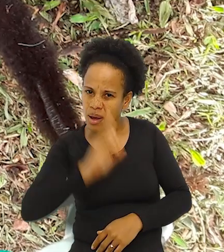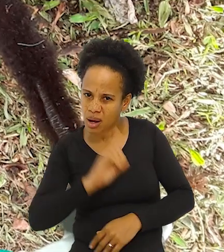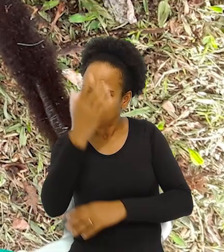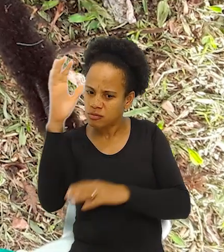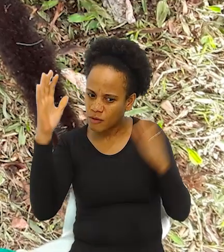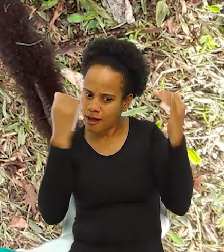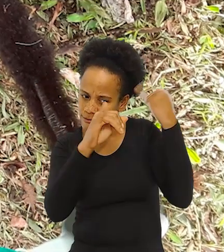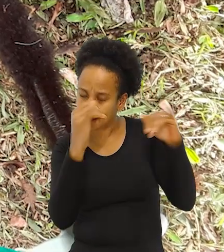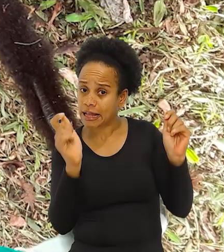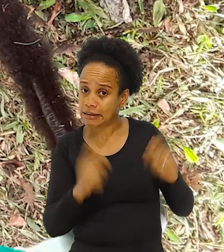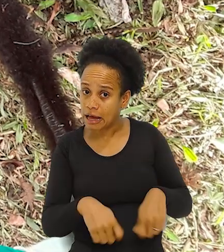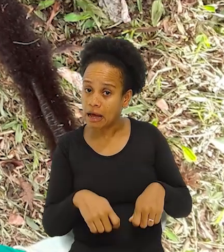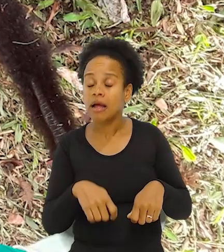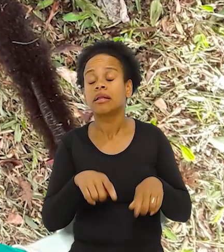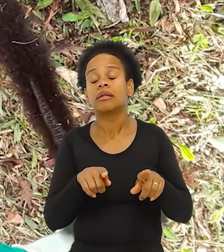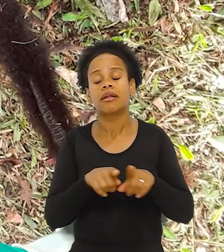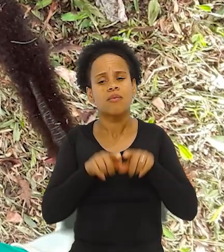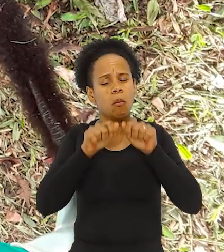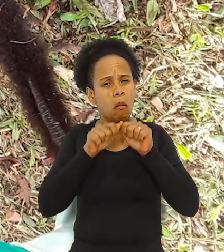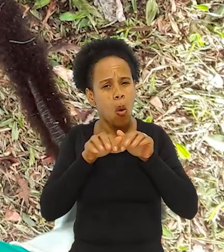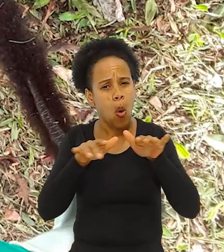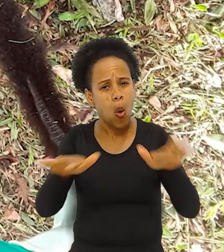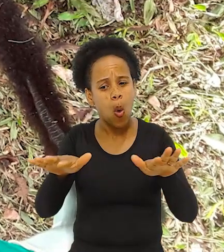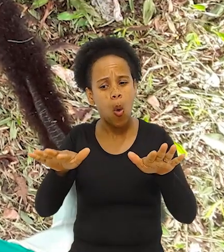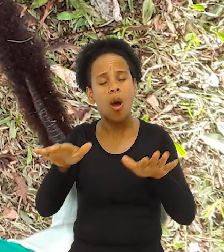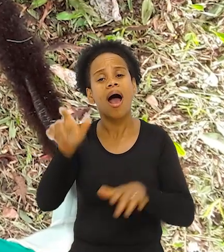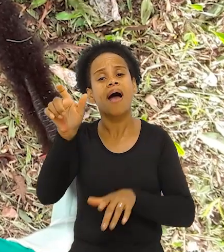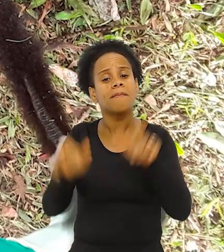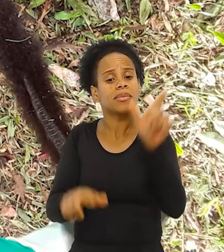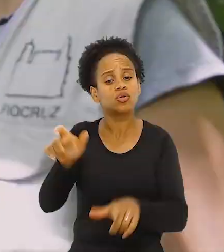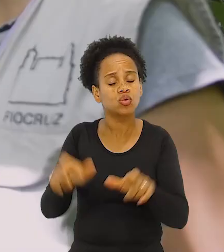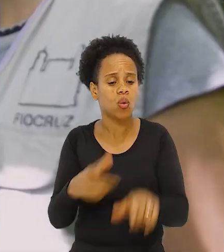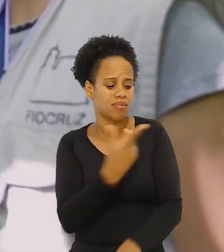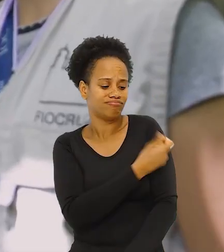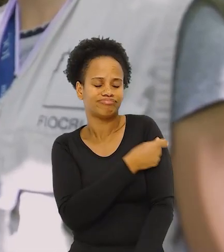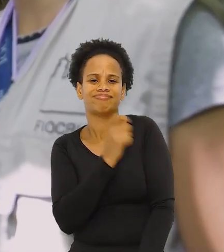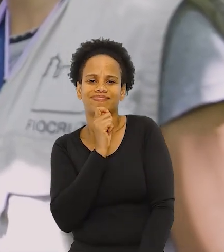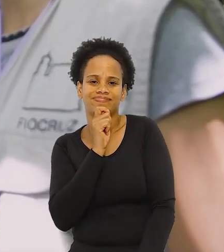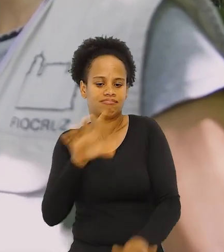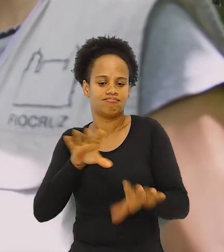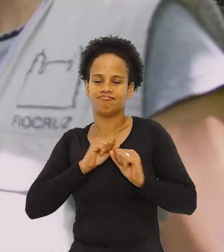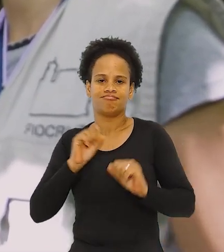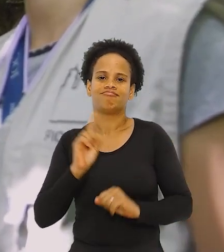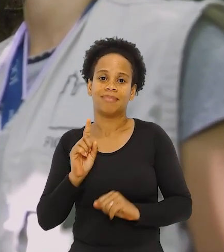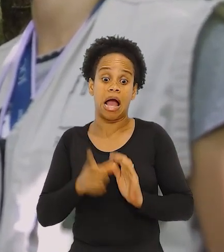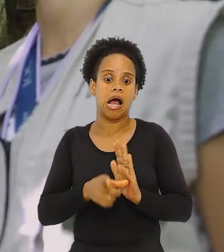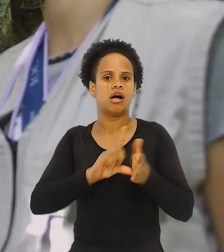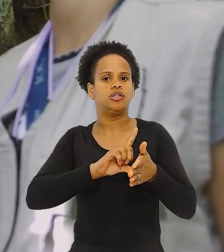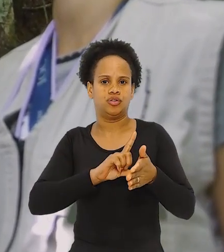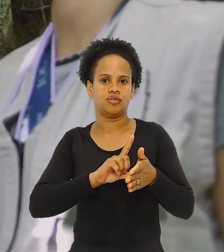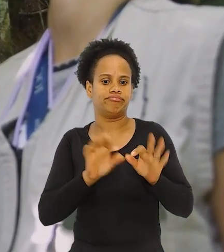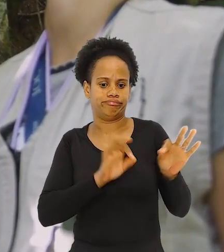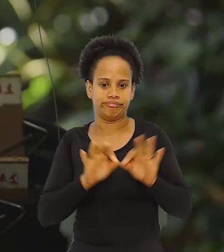silvestre, antes que a infecção atinja humanos não imunizados. Além da vigilância de